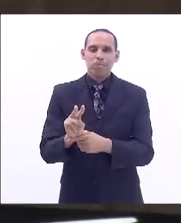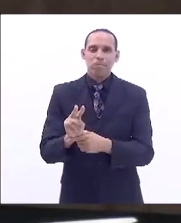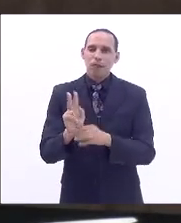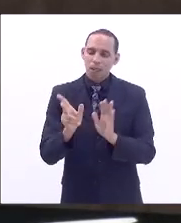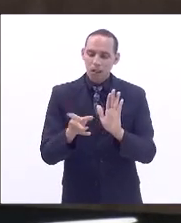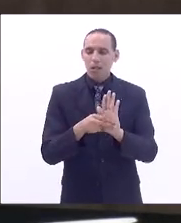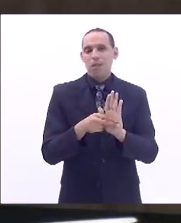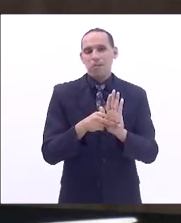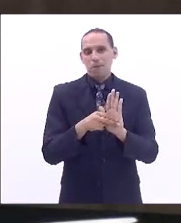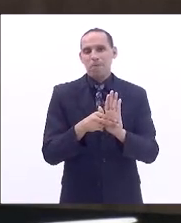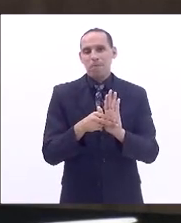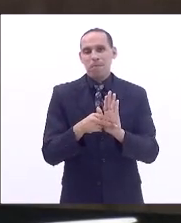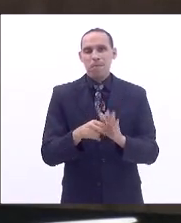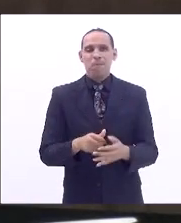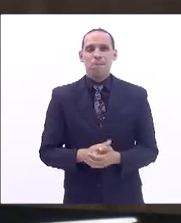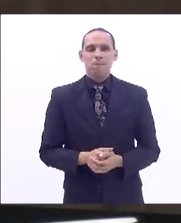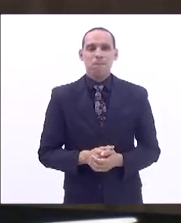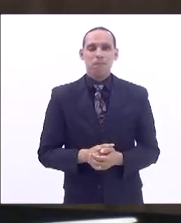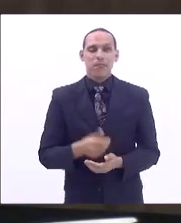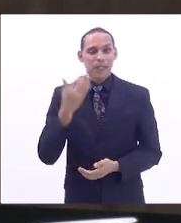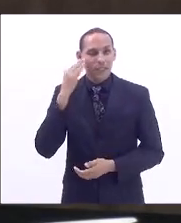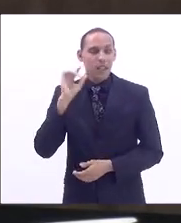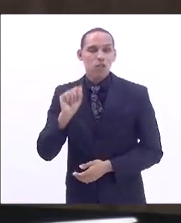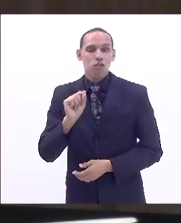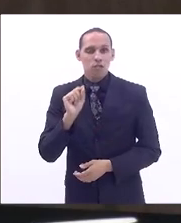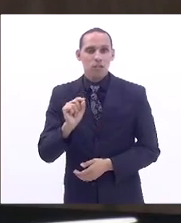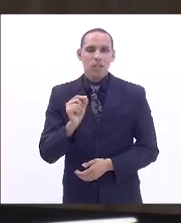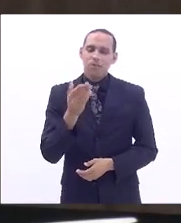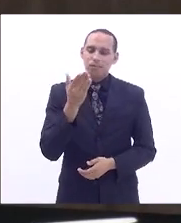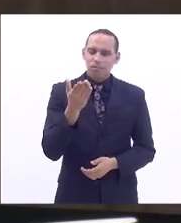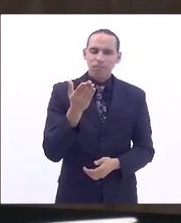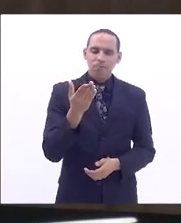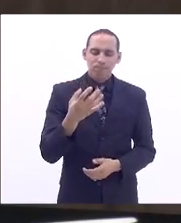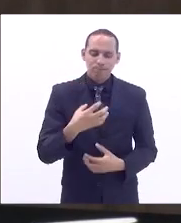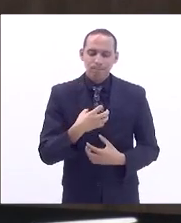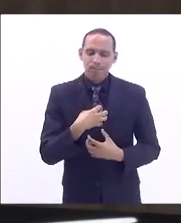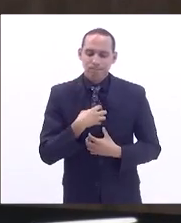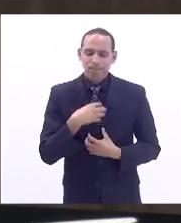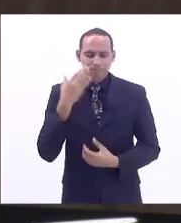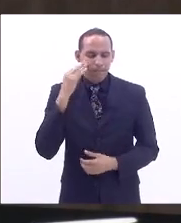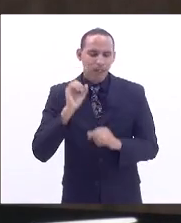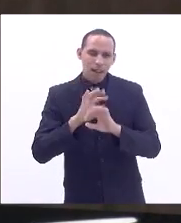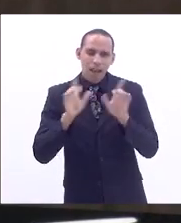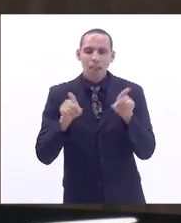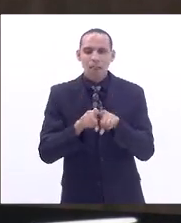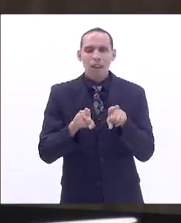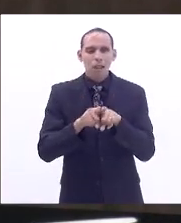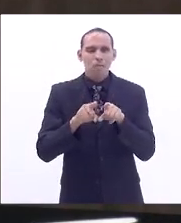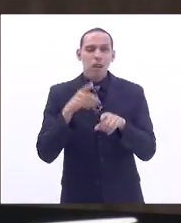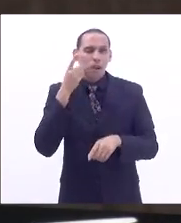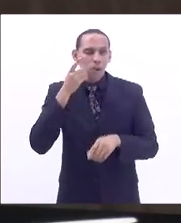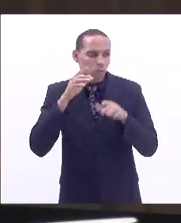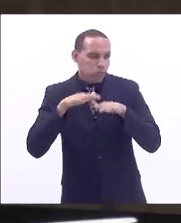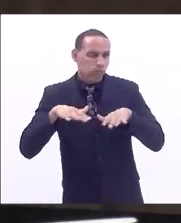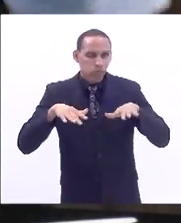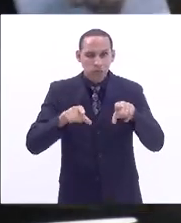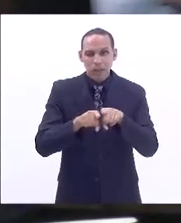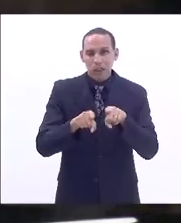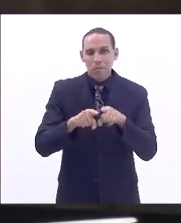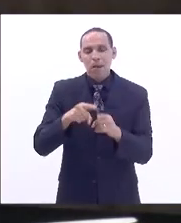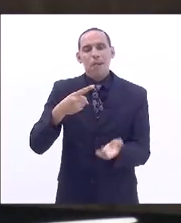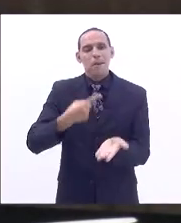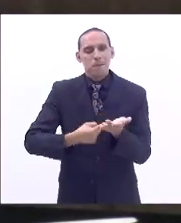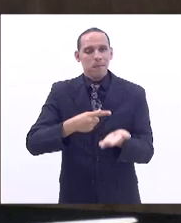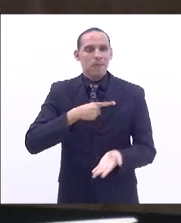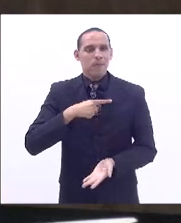emenda justamente entendendo a sensibilidade de vossa excelência e dos demais deputados e deputadas comprometidos